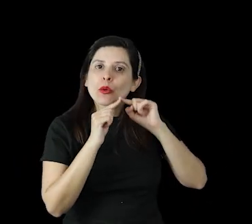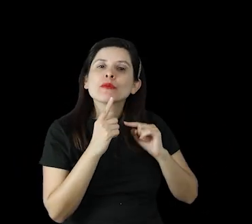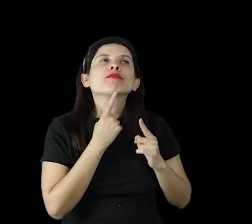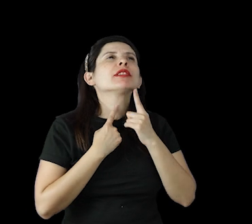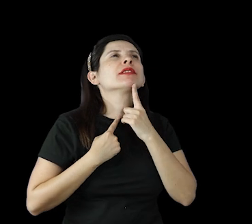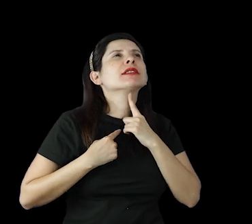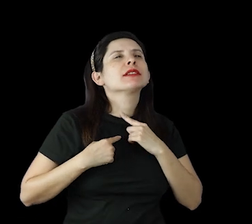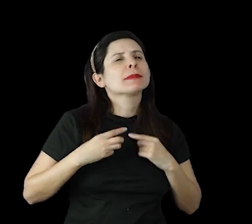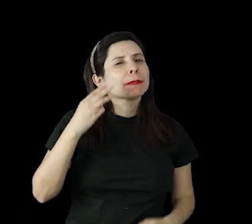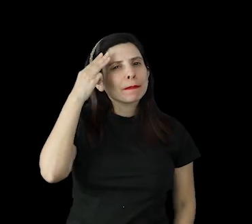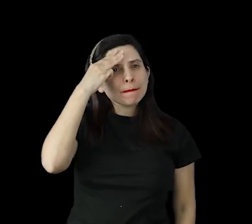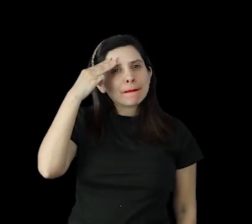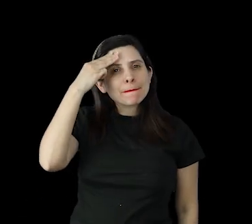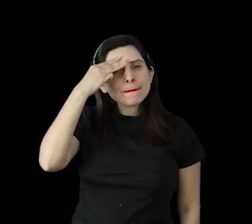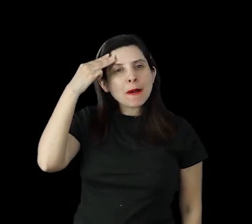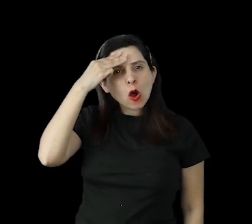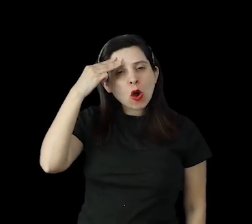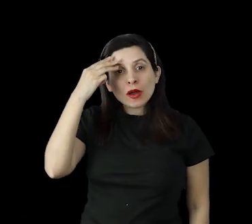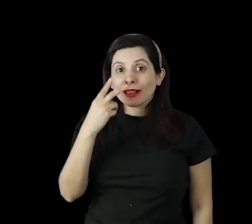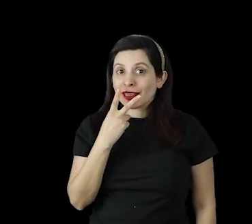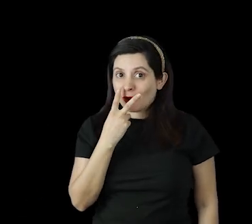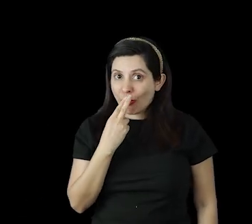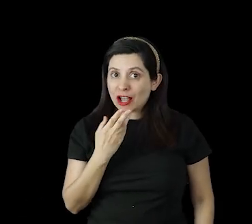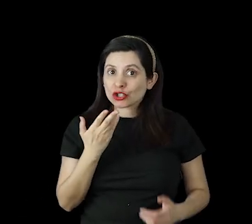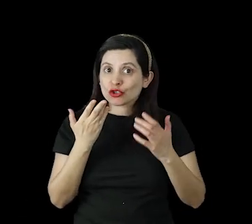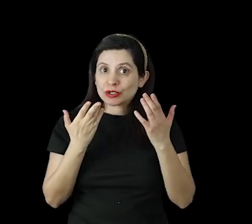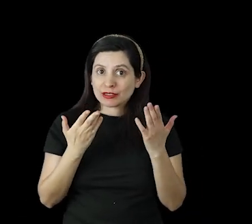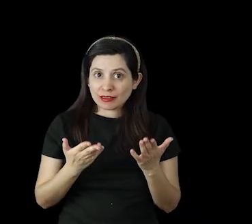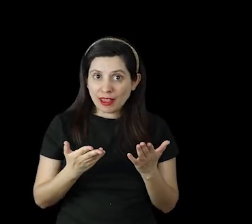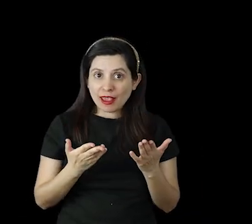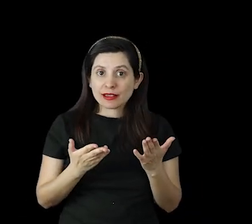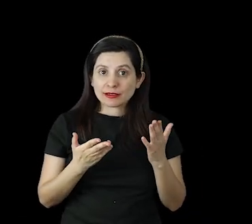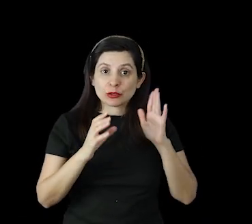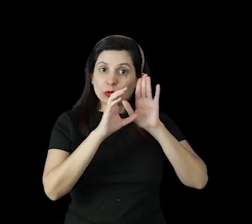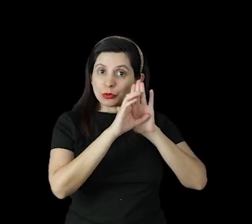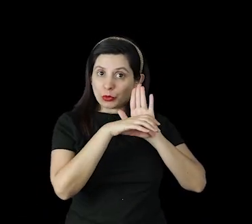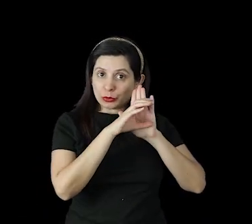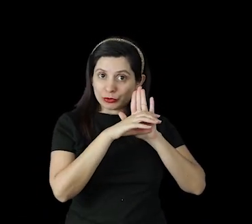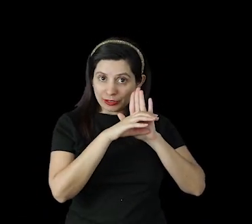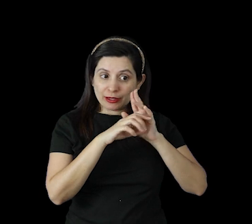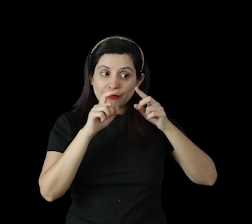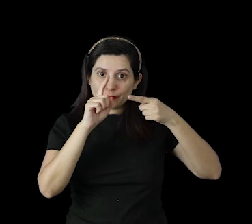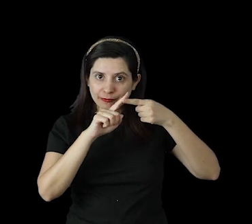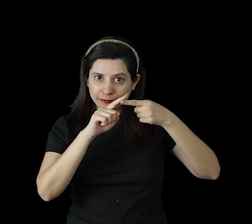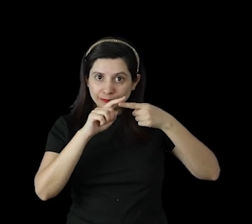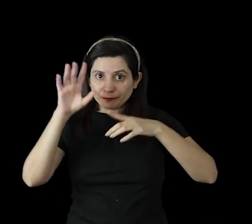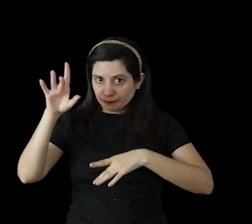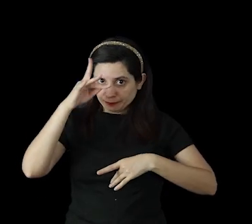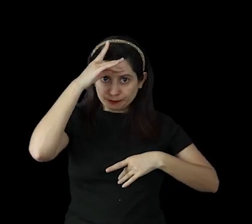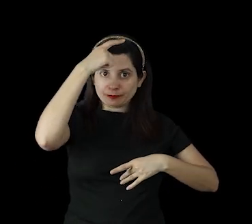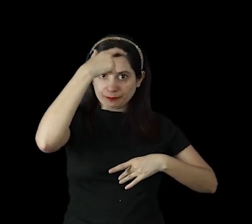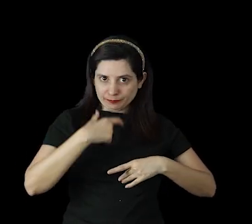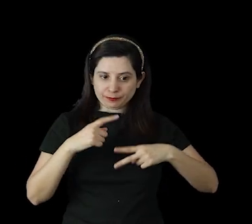essa memória, e eu acho que nesse conceito de persona e sombra, a gente